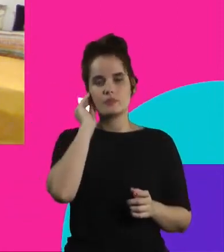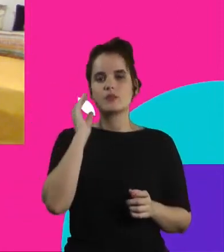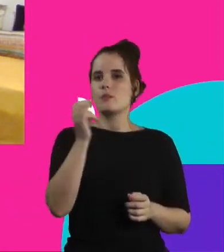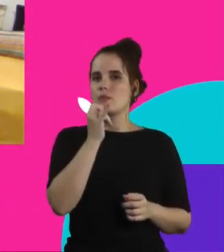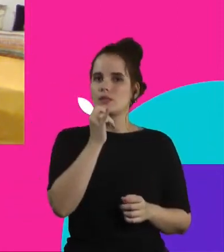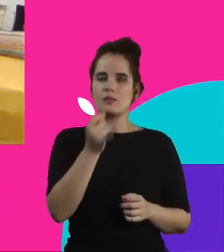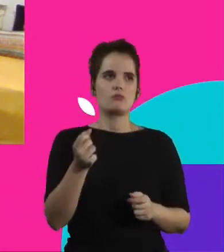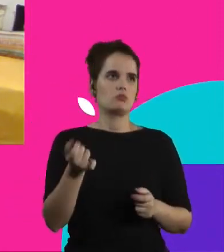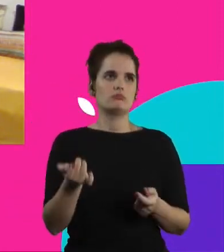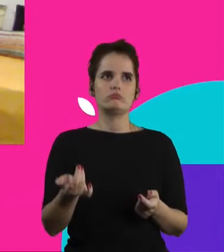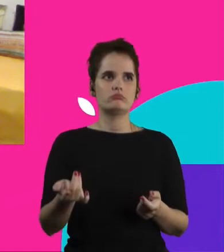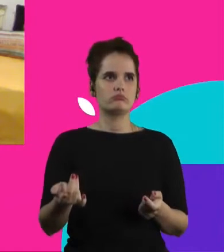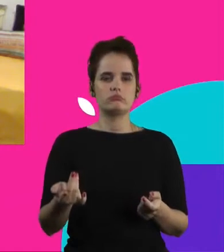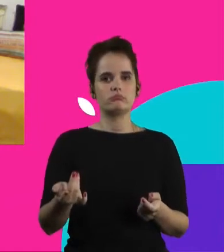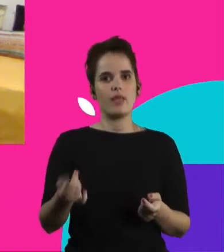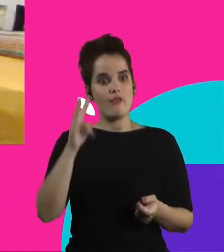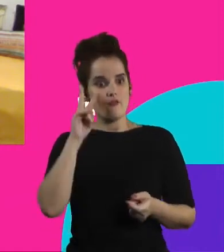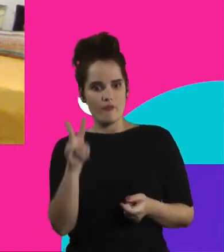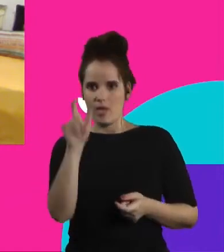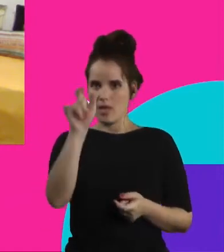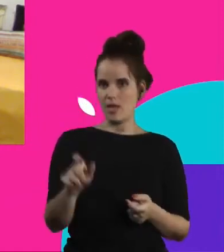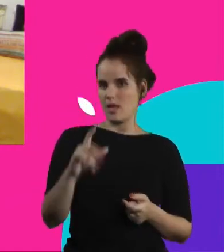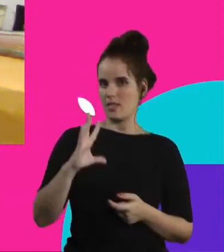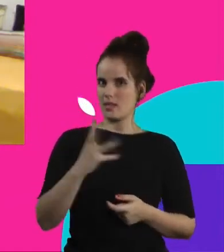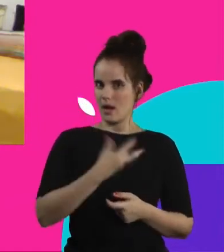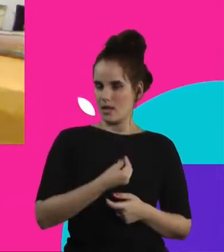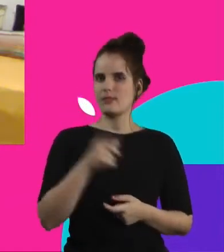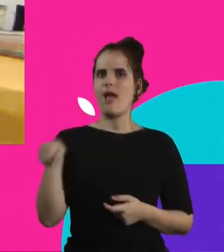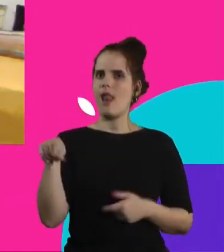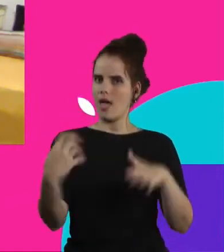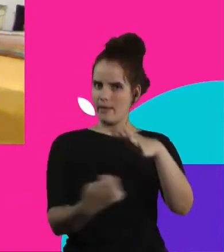contar, falar. Você vê uma trans que é empresária, que é advogada,